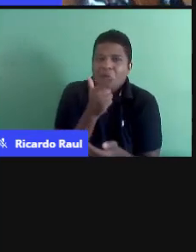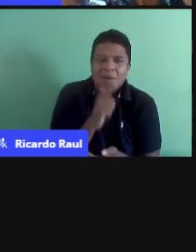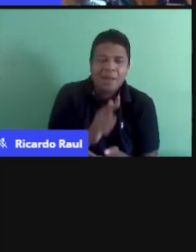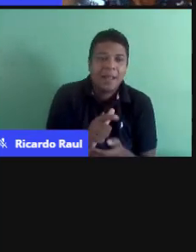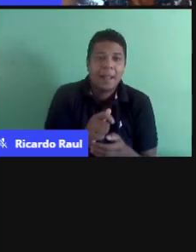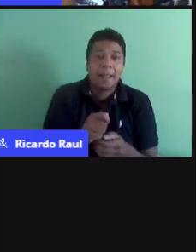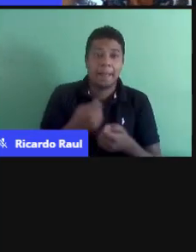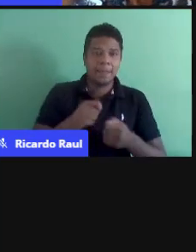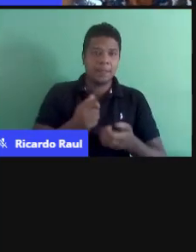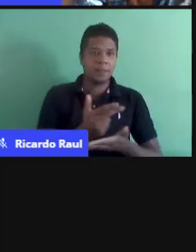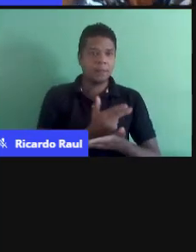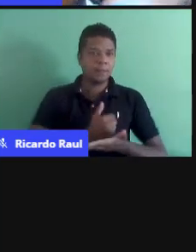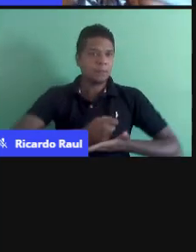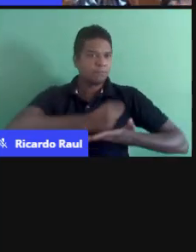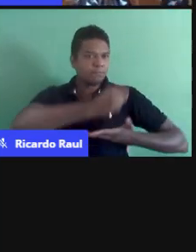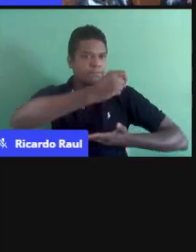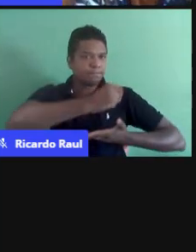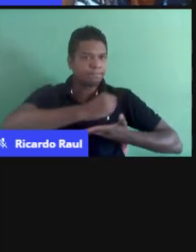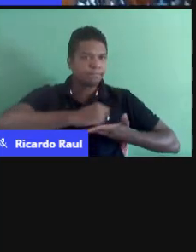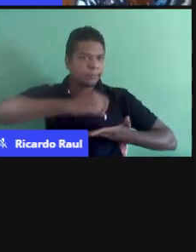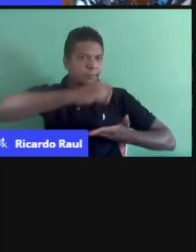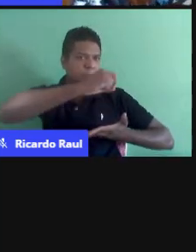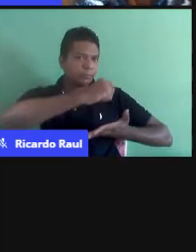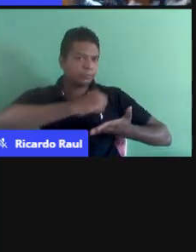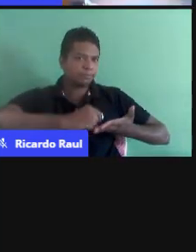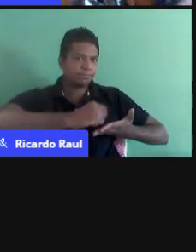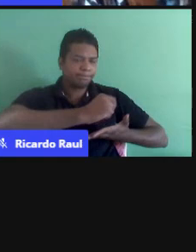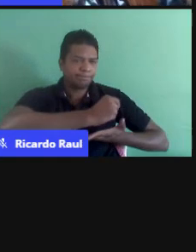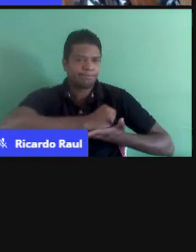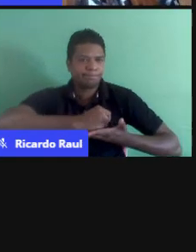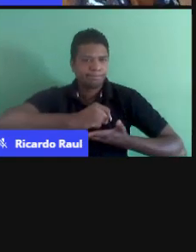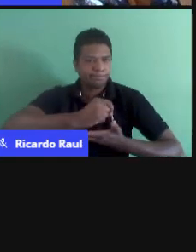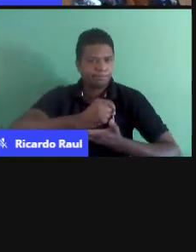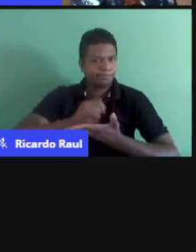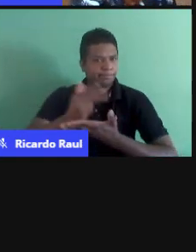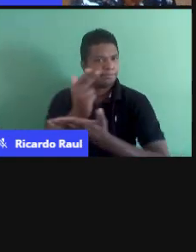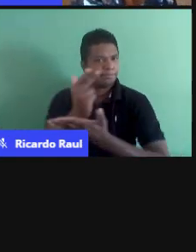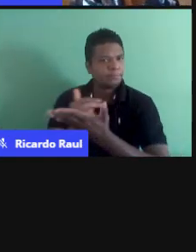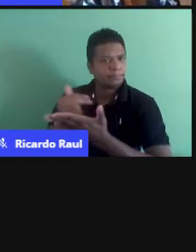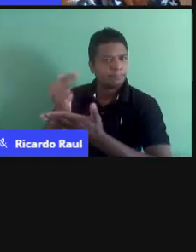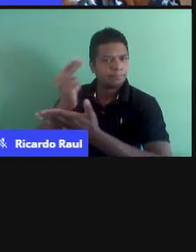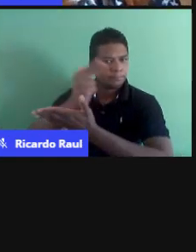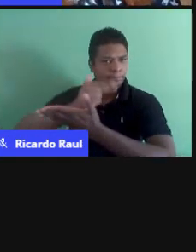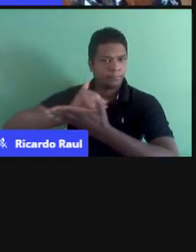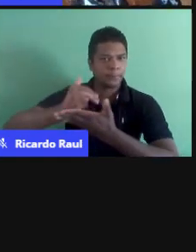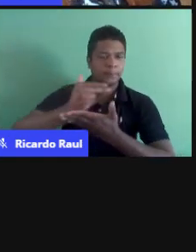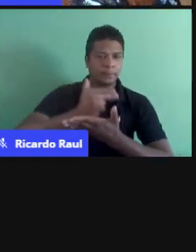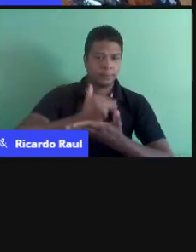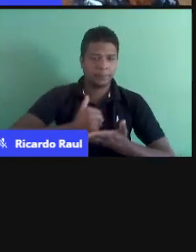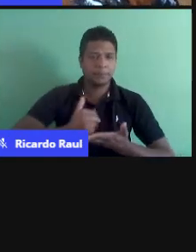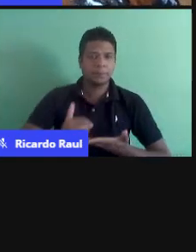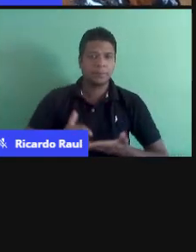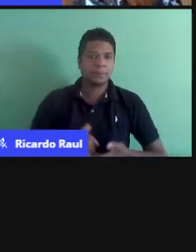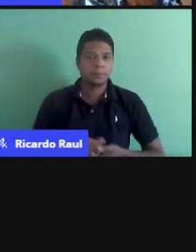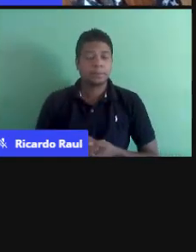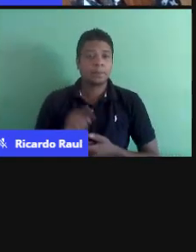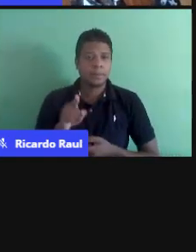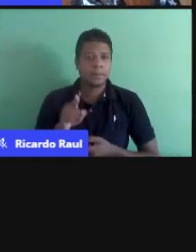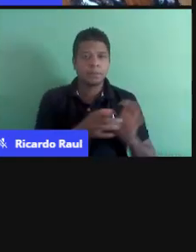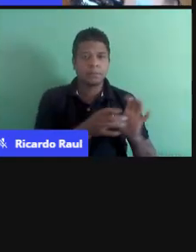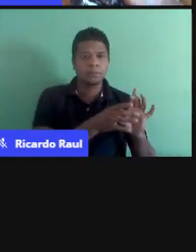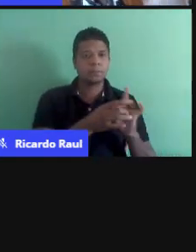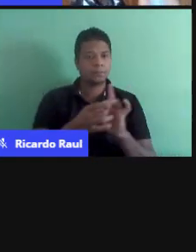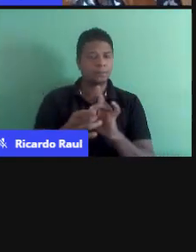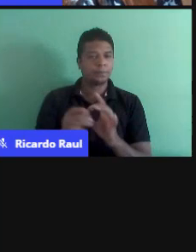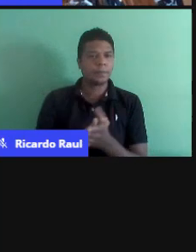precisa de espaço para ela poder ampliar, inclusive, os seus movimentos. Então, nesse contexto,